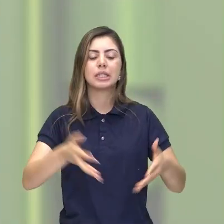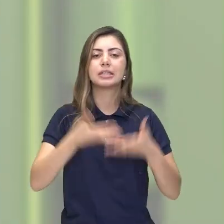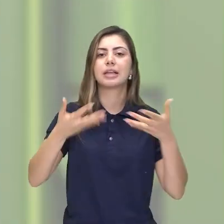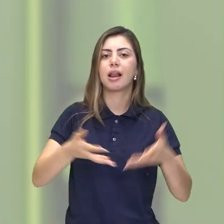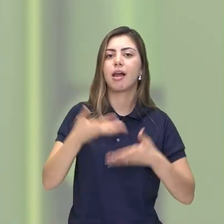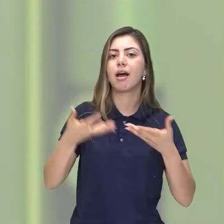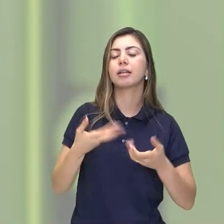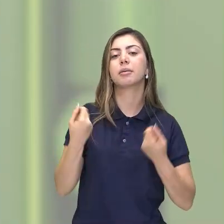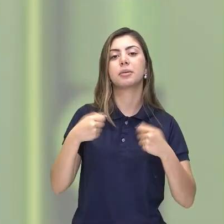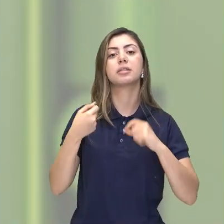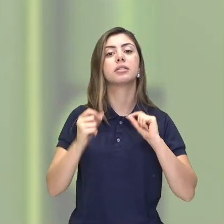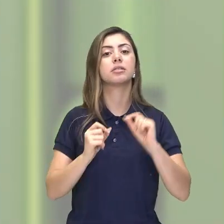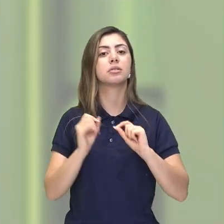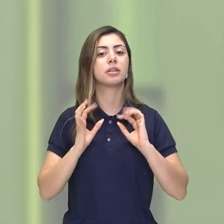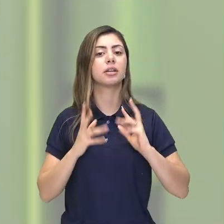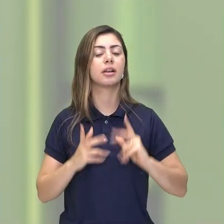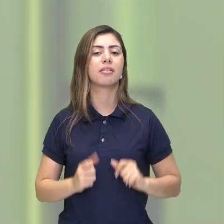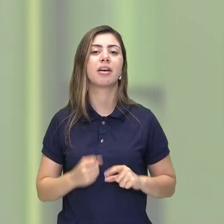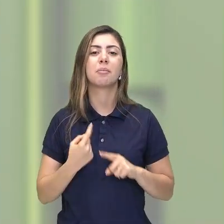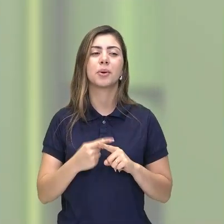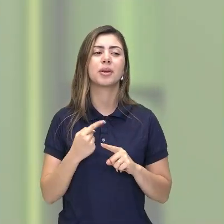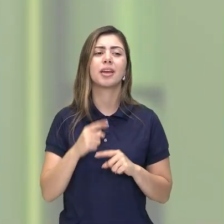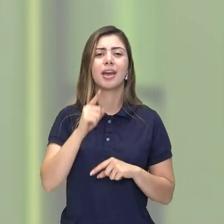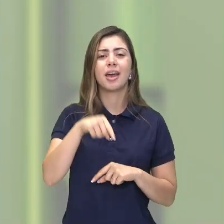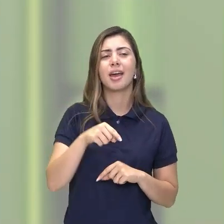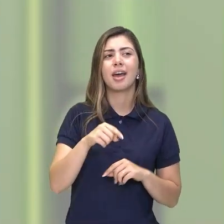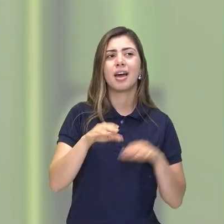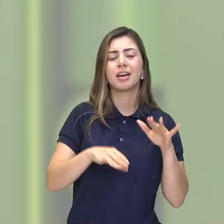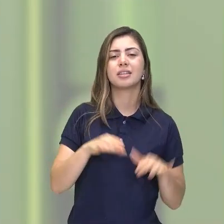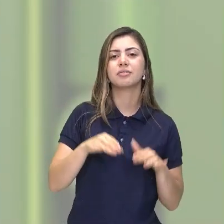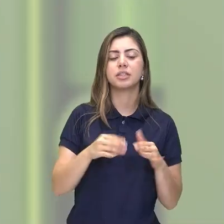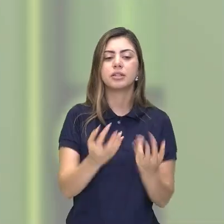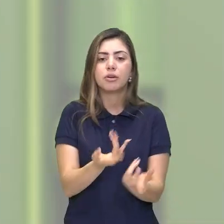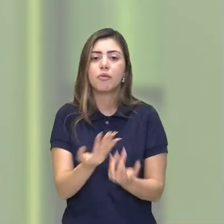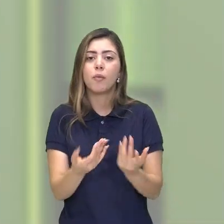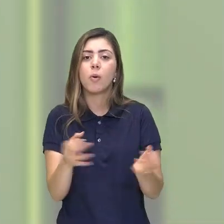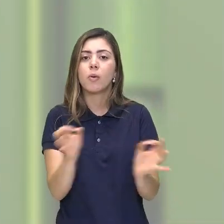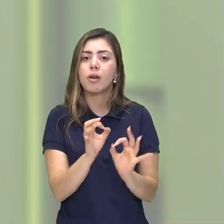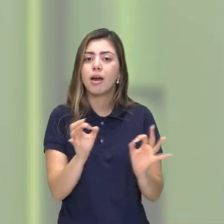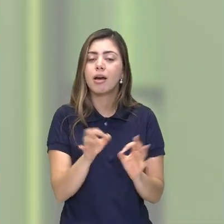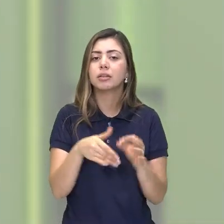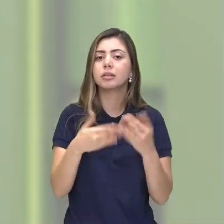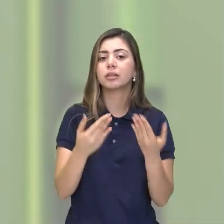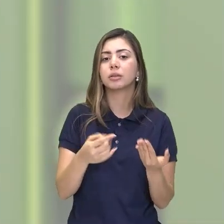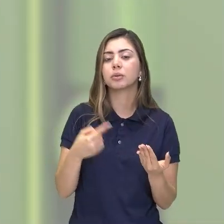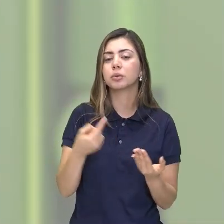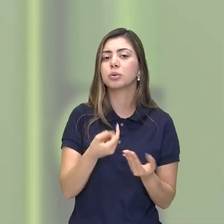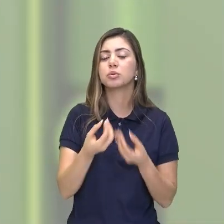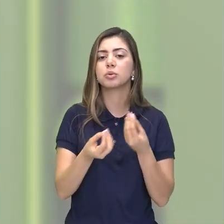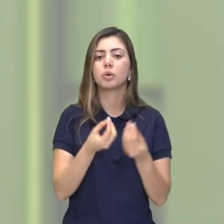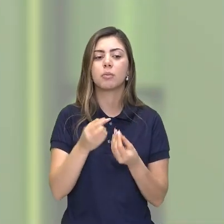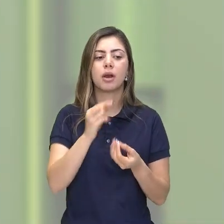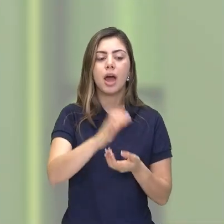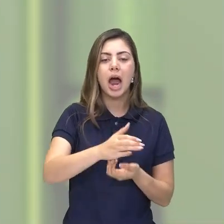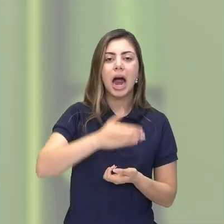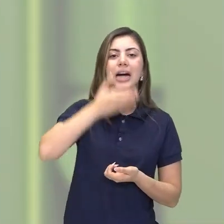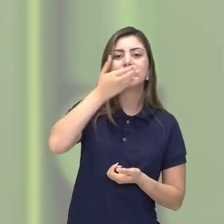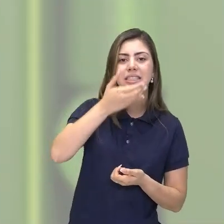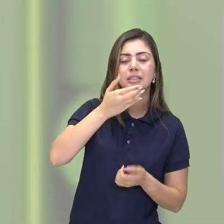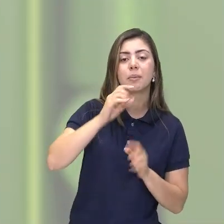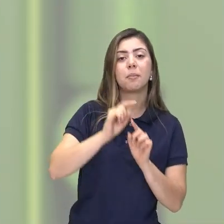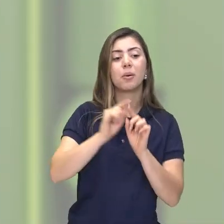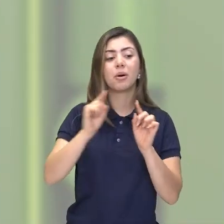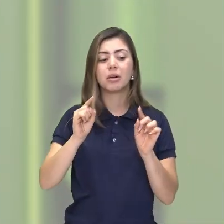que não vai ao fogo, né? Não tem um cozimento. Então, são alimentos que a gente pega ali e consome, né? Só que a gente